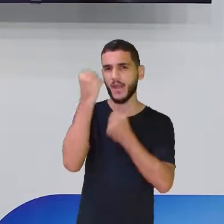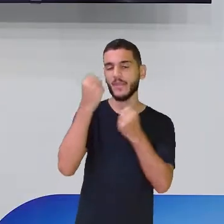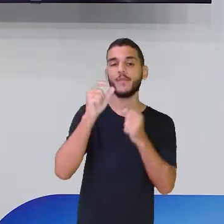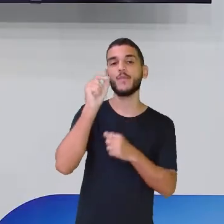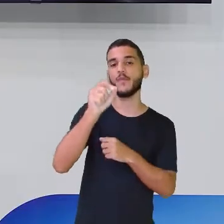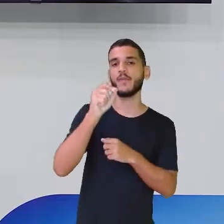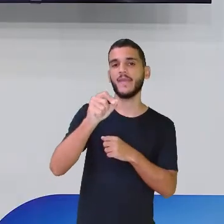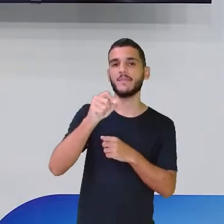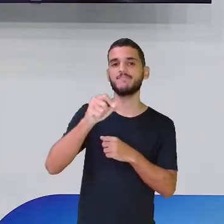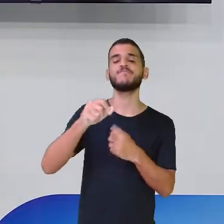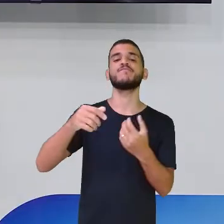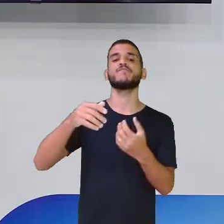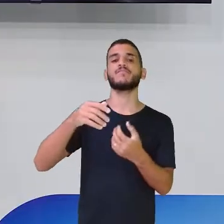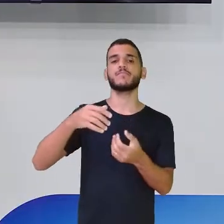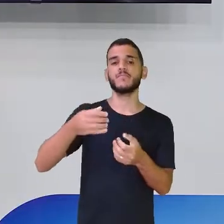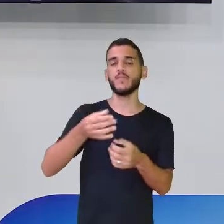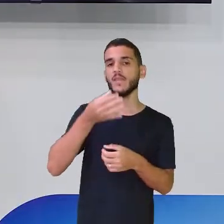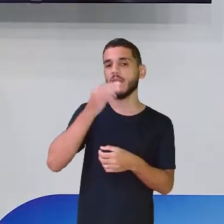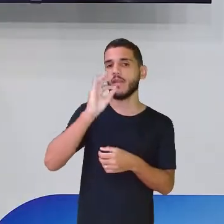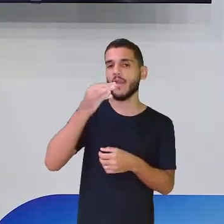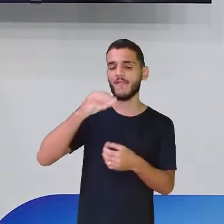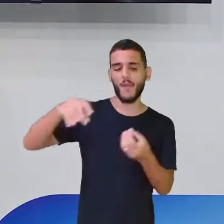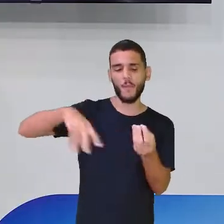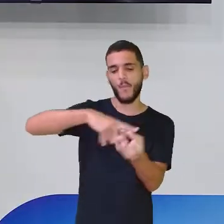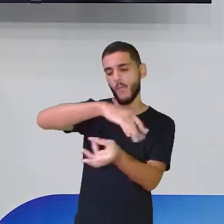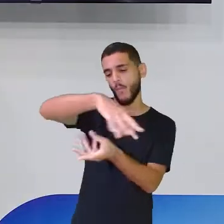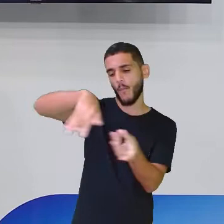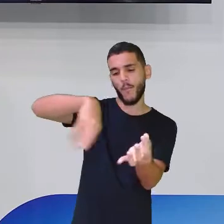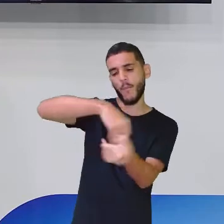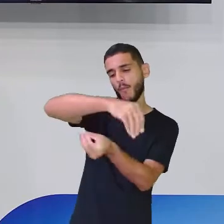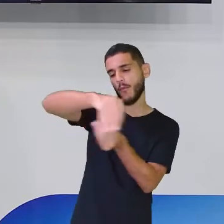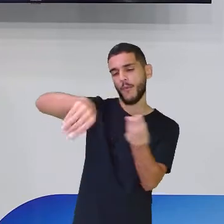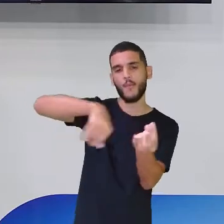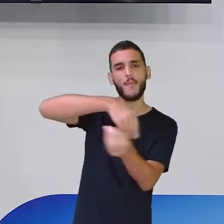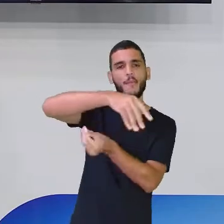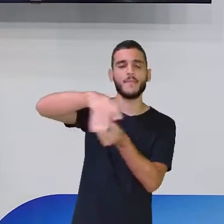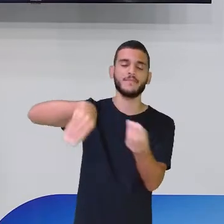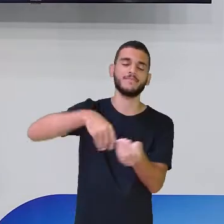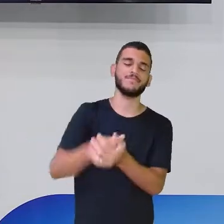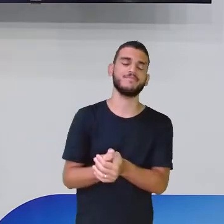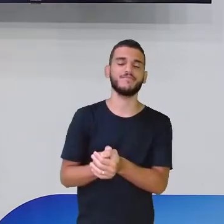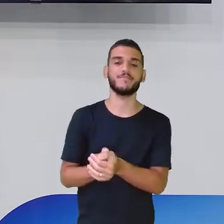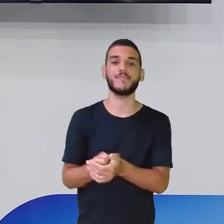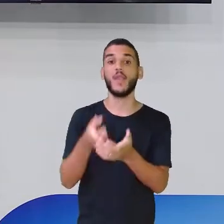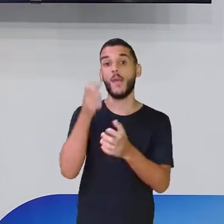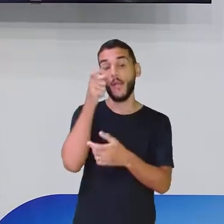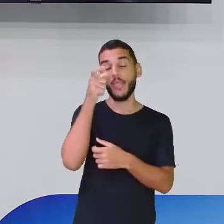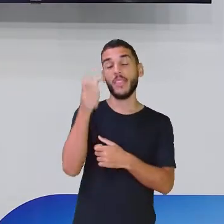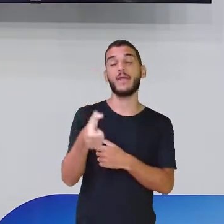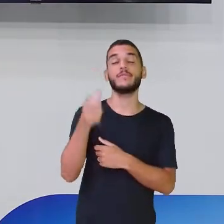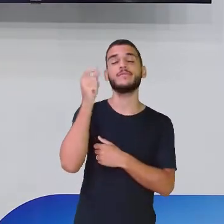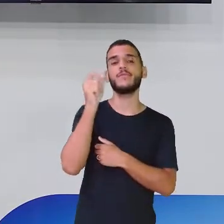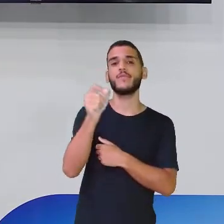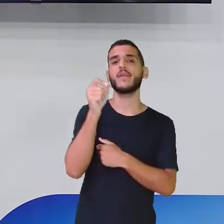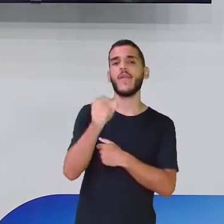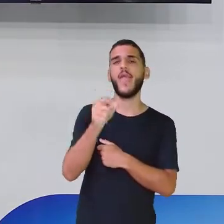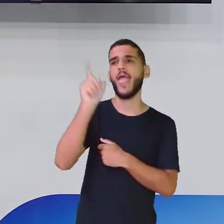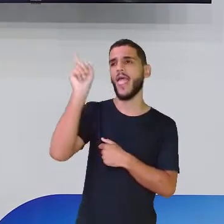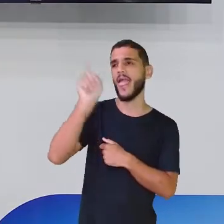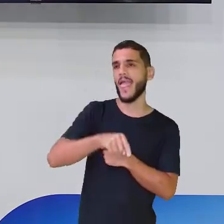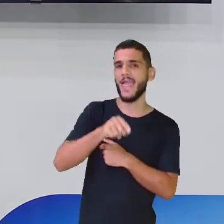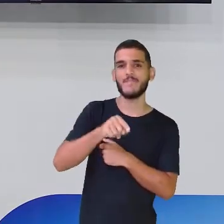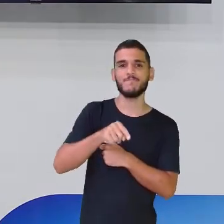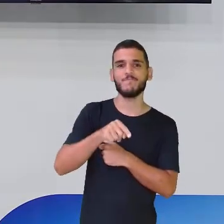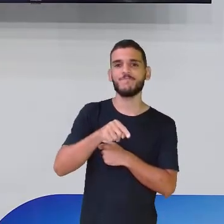todas as máquinas. O interessante das fontes sonoras é que elas são imensas. A